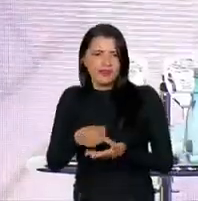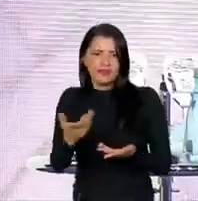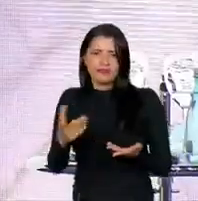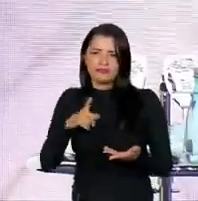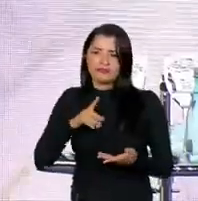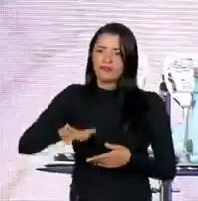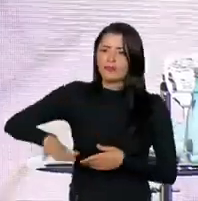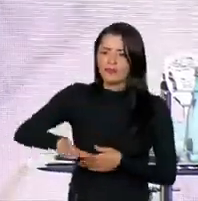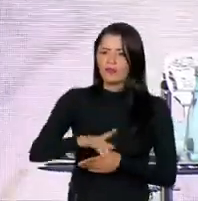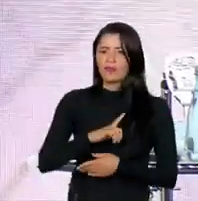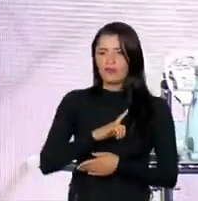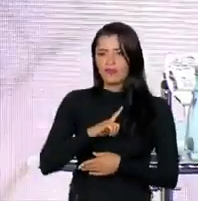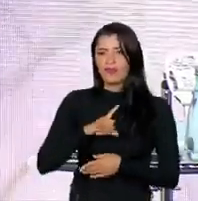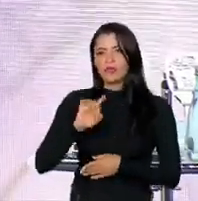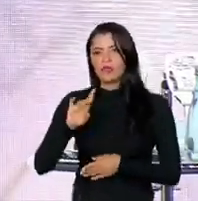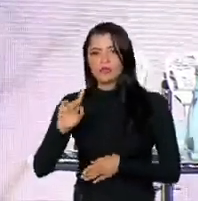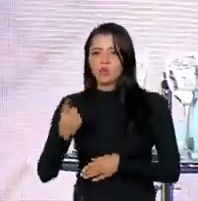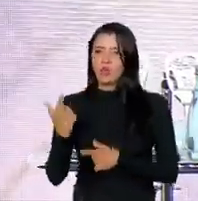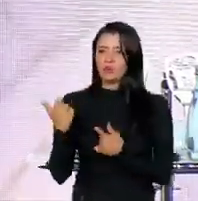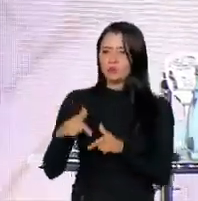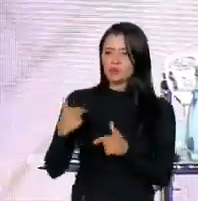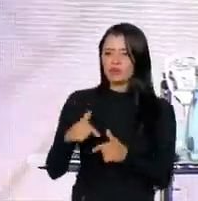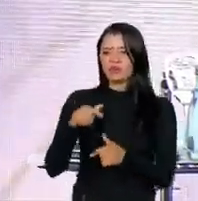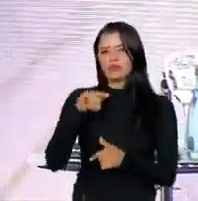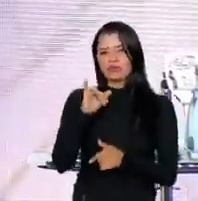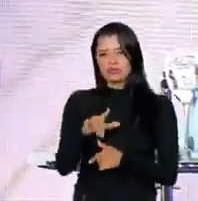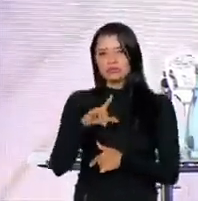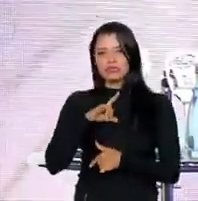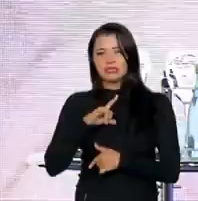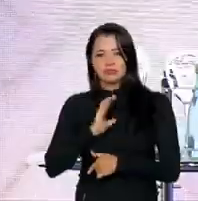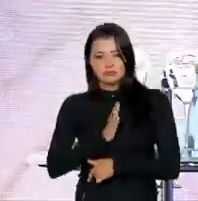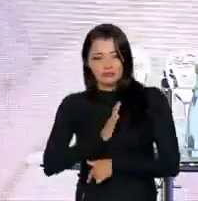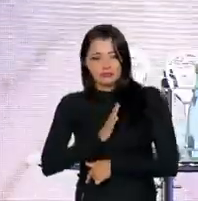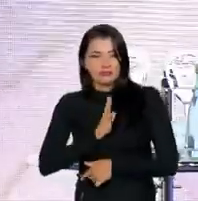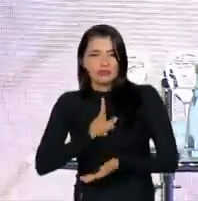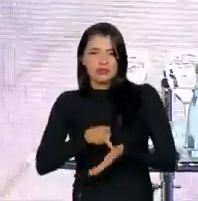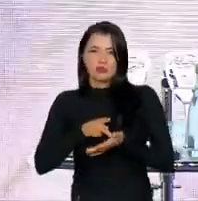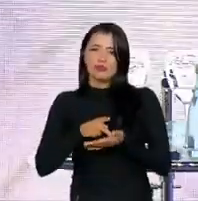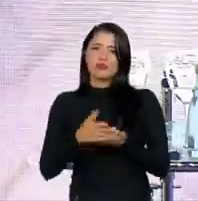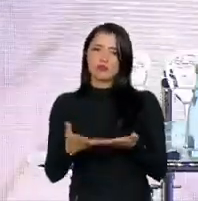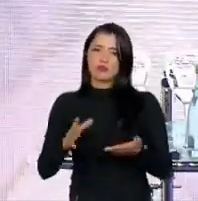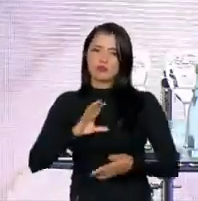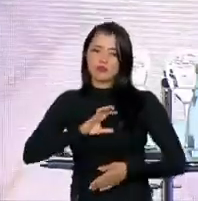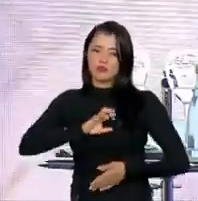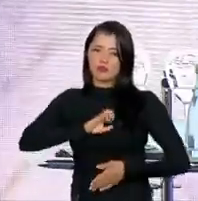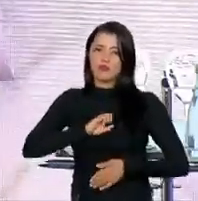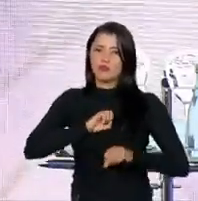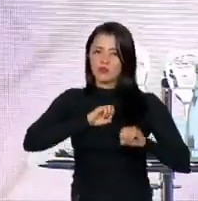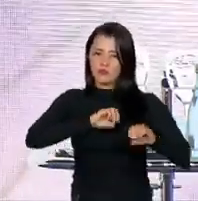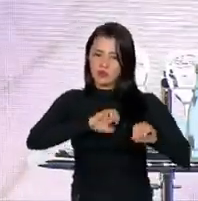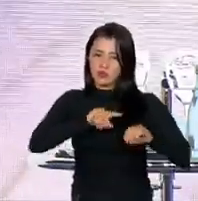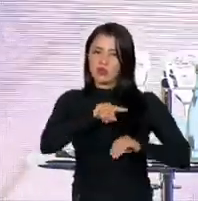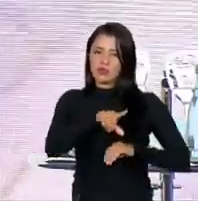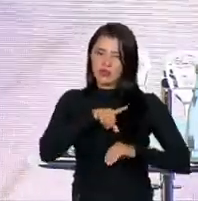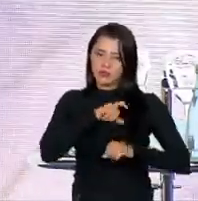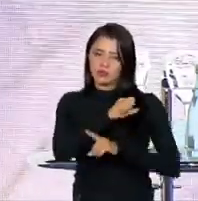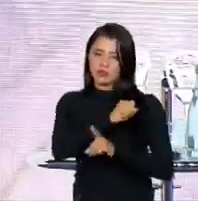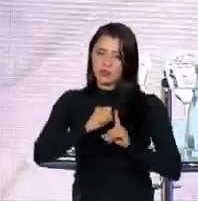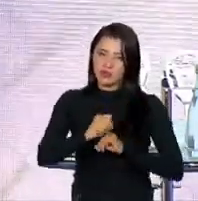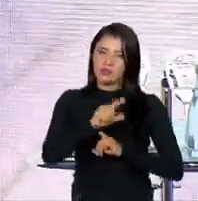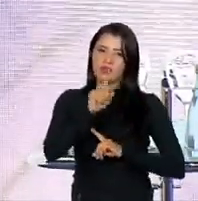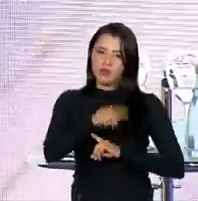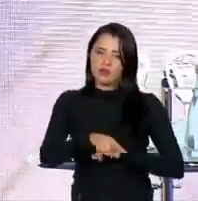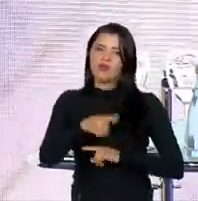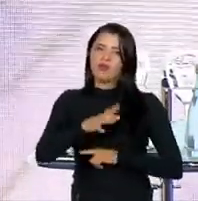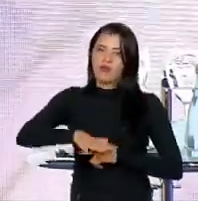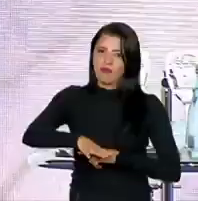tem áreas que só dá para trabalhar se for com o coração, né, com o amor. E a educação, o social, enfim,